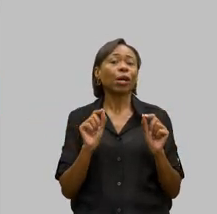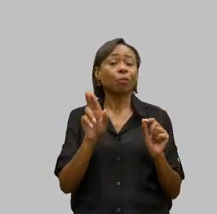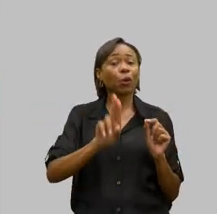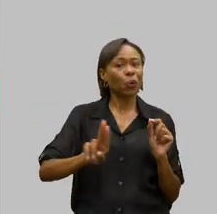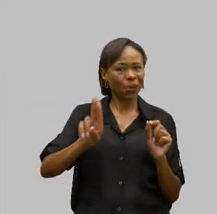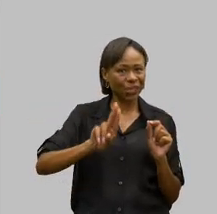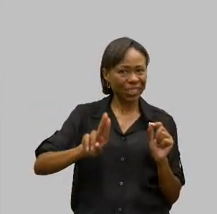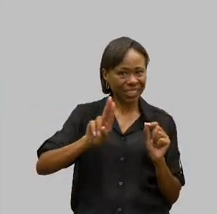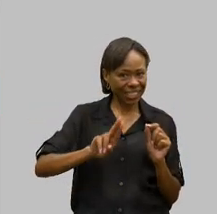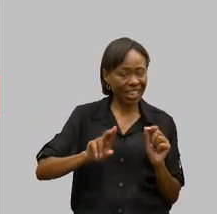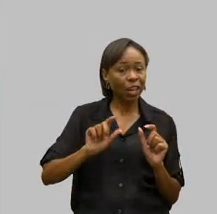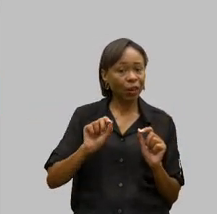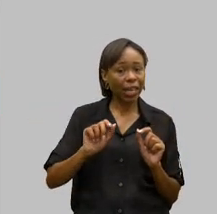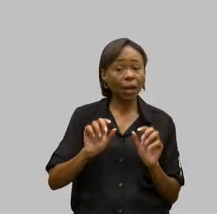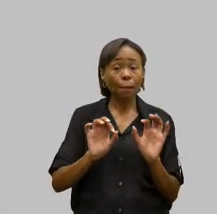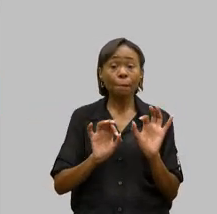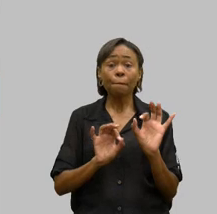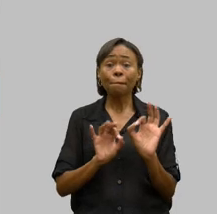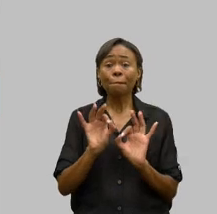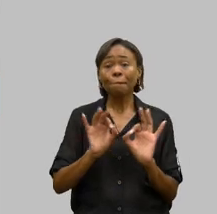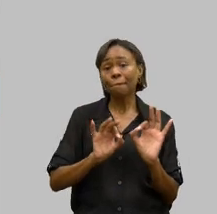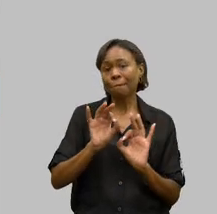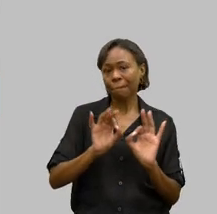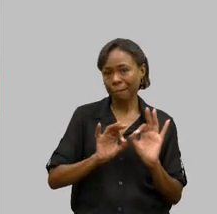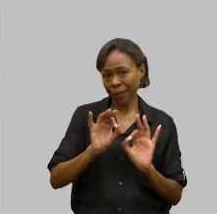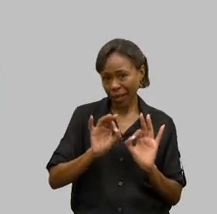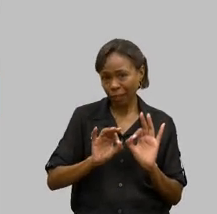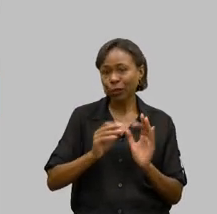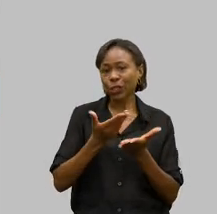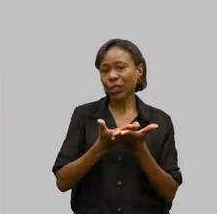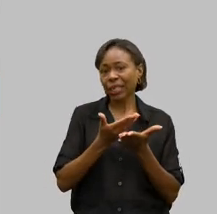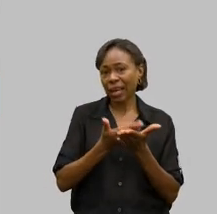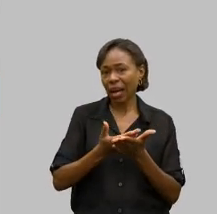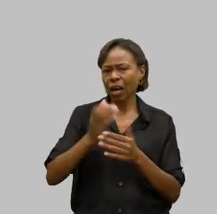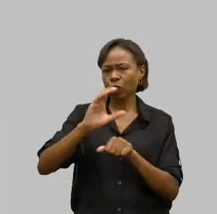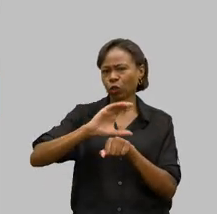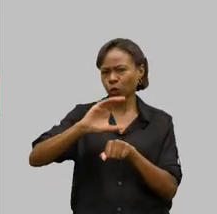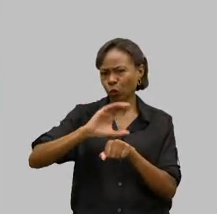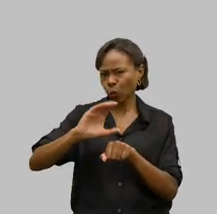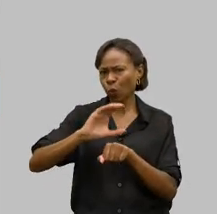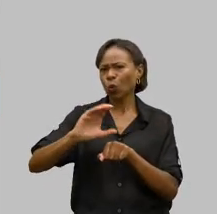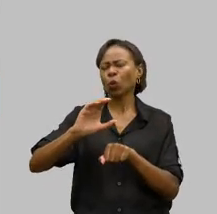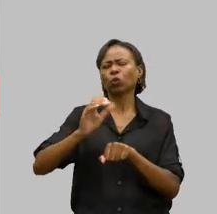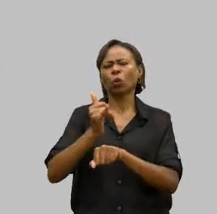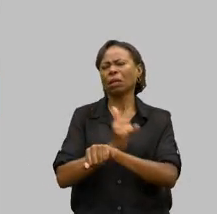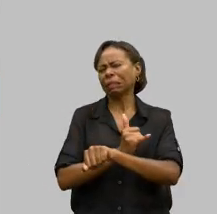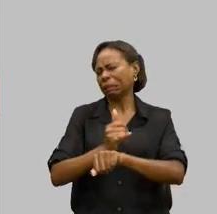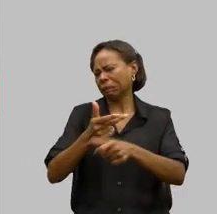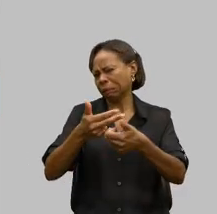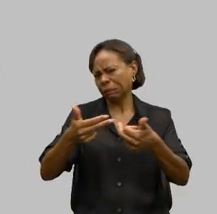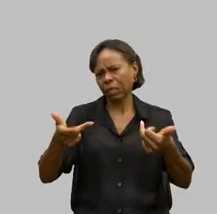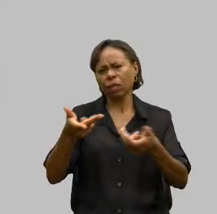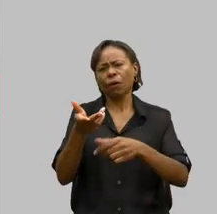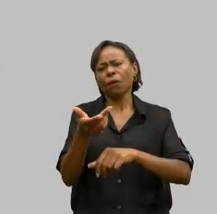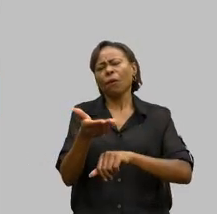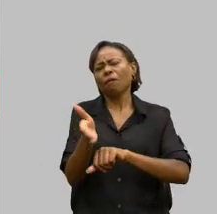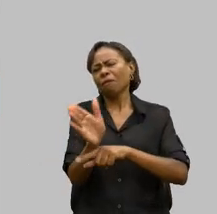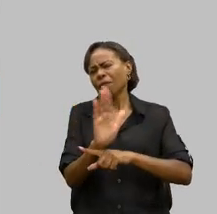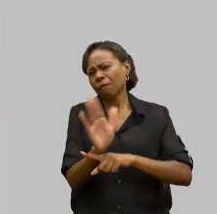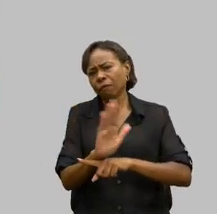Código Brooks, os planos de aula, os planos de curso, ferramentas, vídeos, que estão disponíveis no mapa,